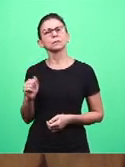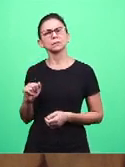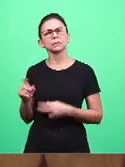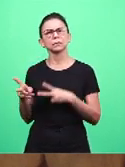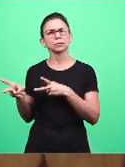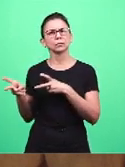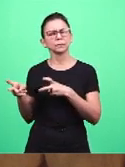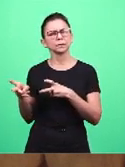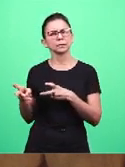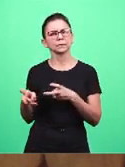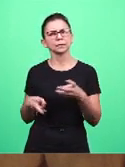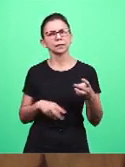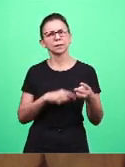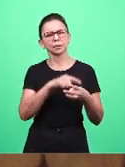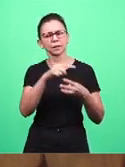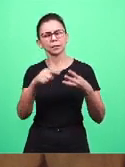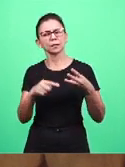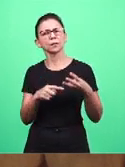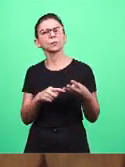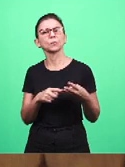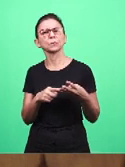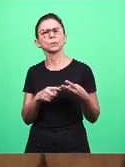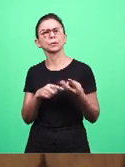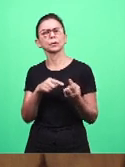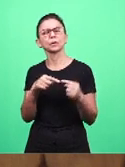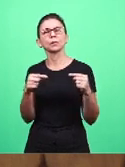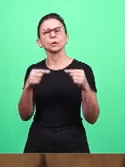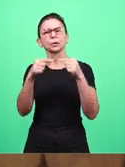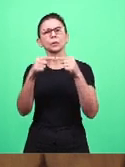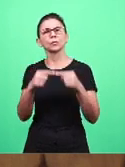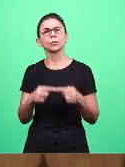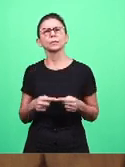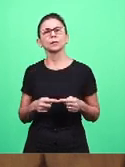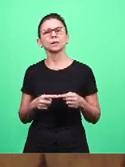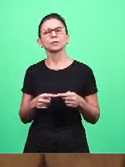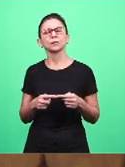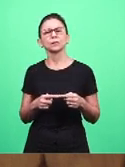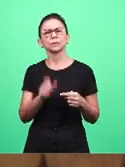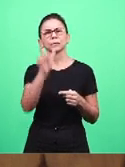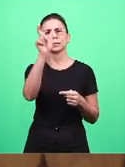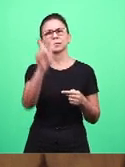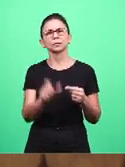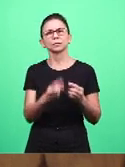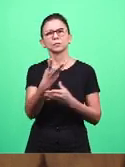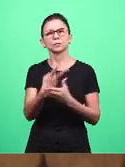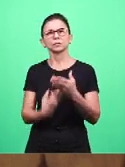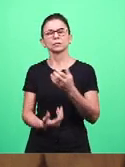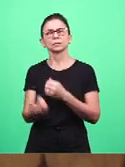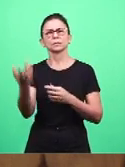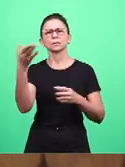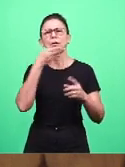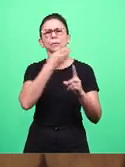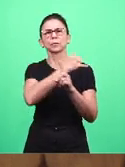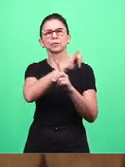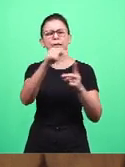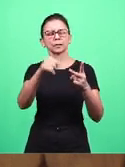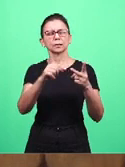de experiências, de vida, tinha que estar relacionado com Jerusalém. A cultura,